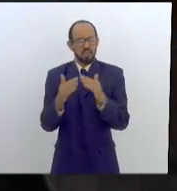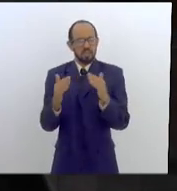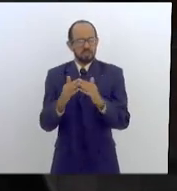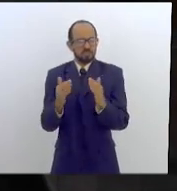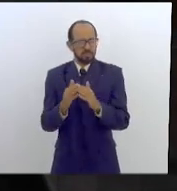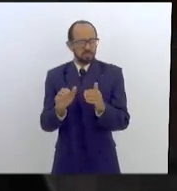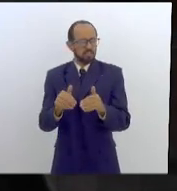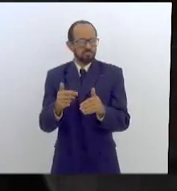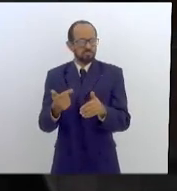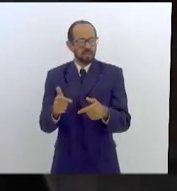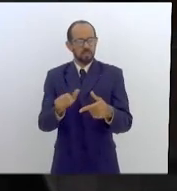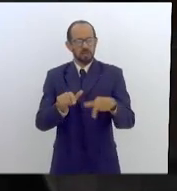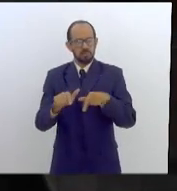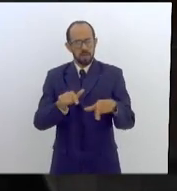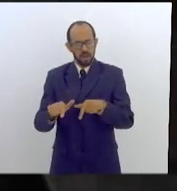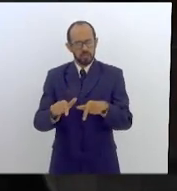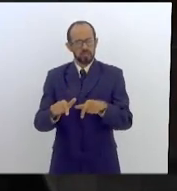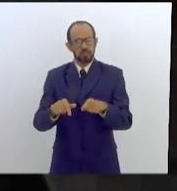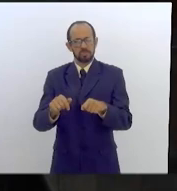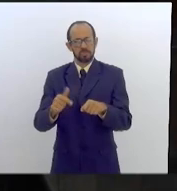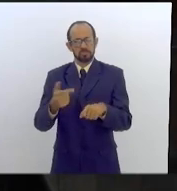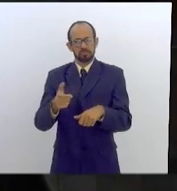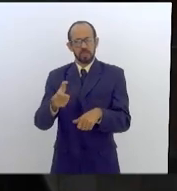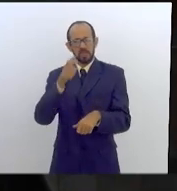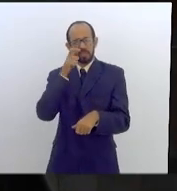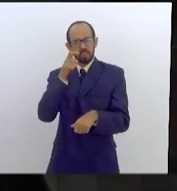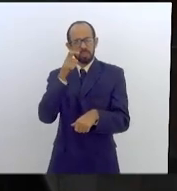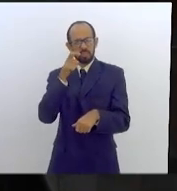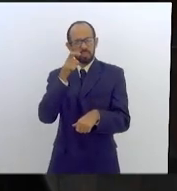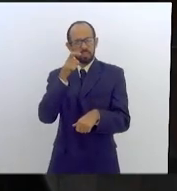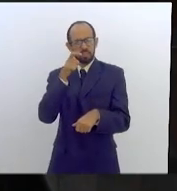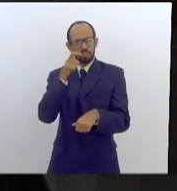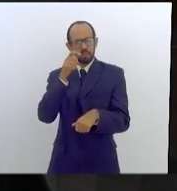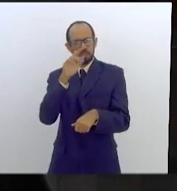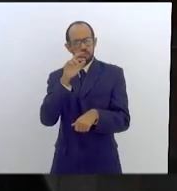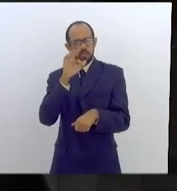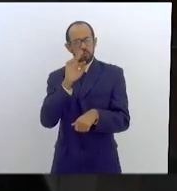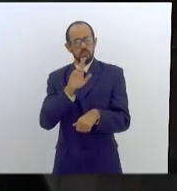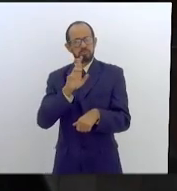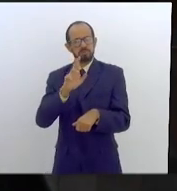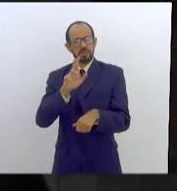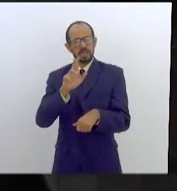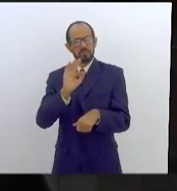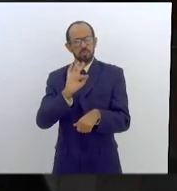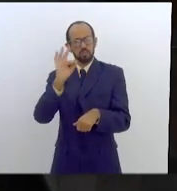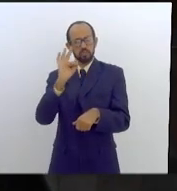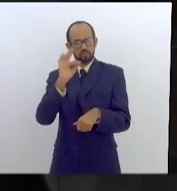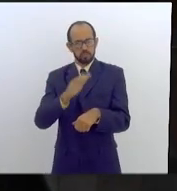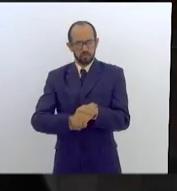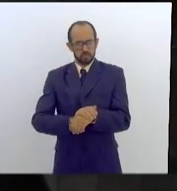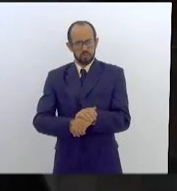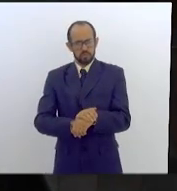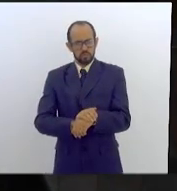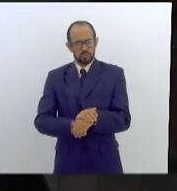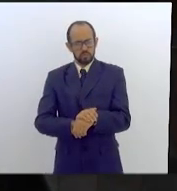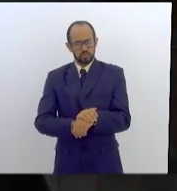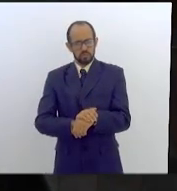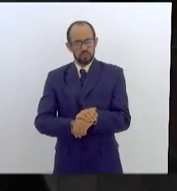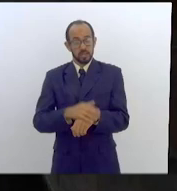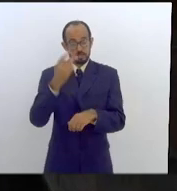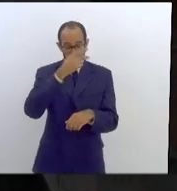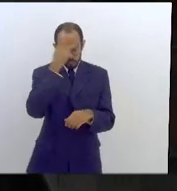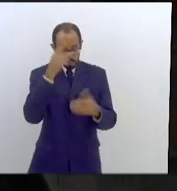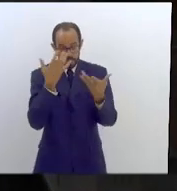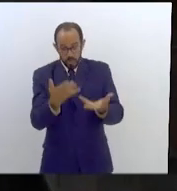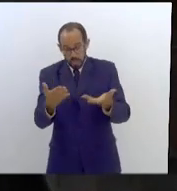sem emprego sem perspectiva sem esperança que essas pessoas querem saber agora é final de